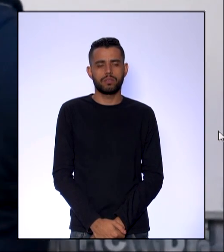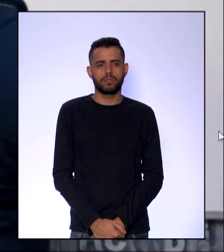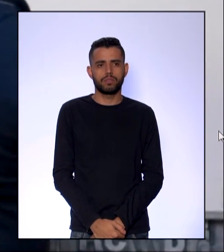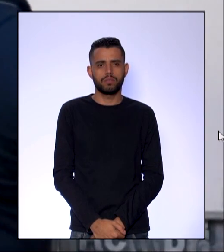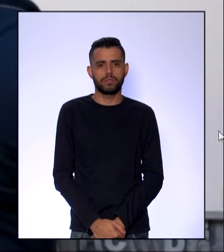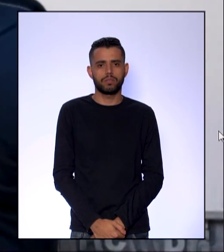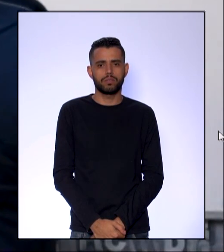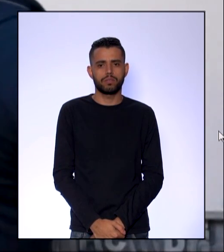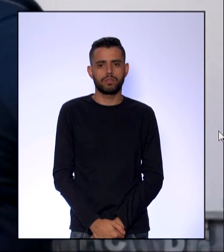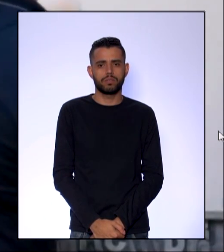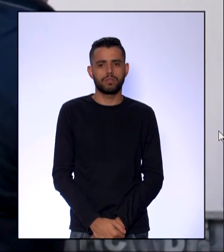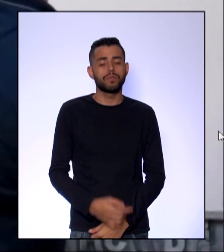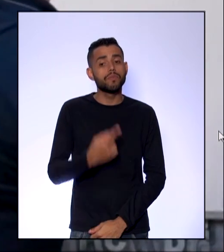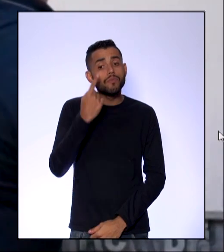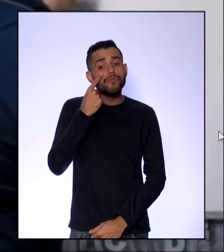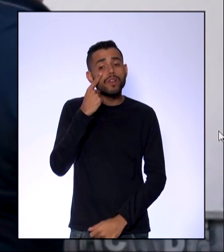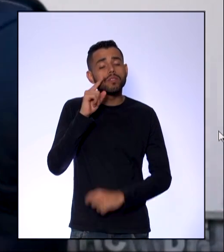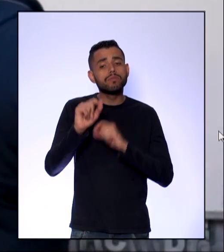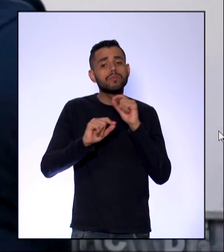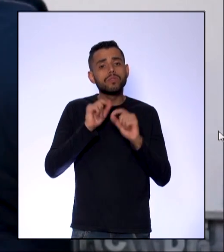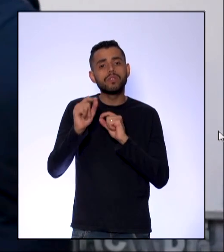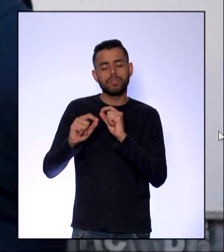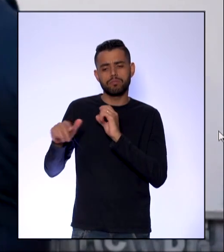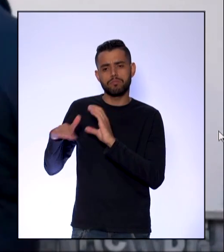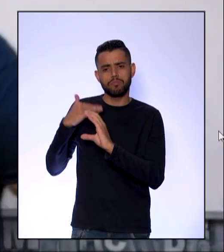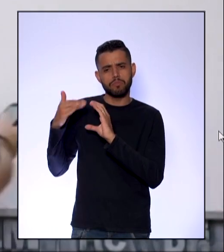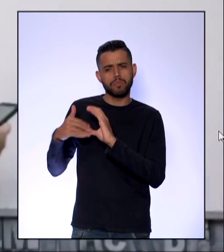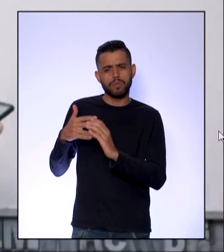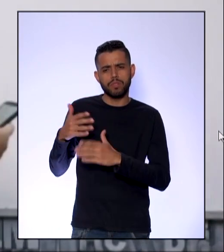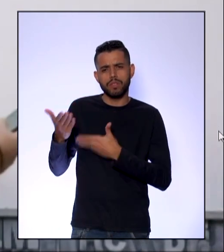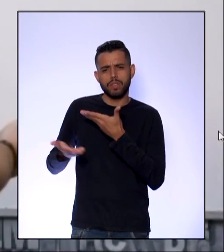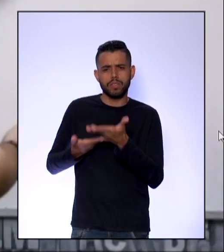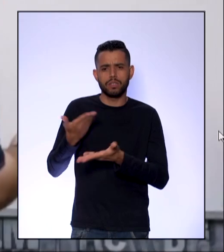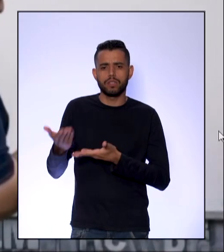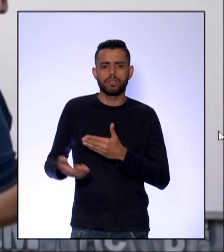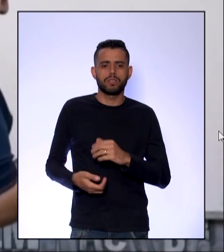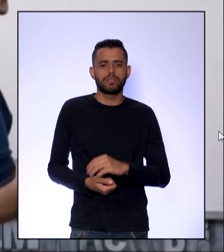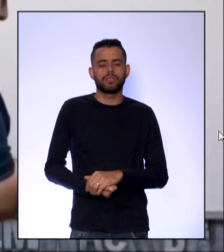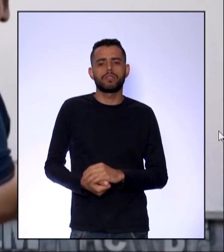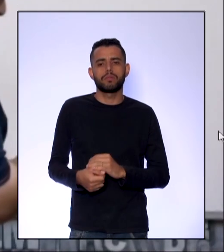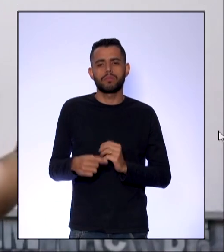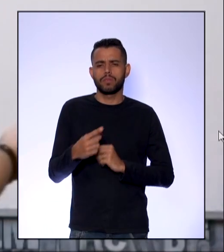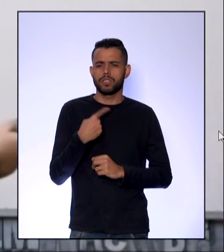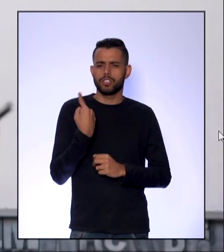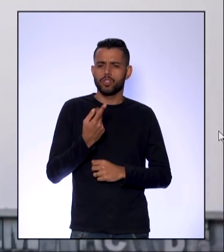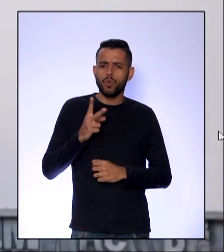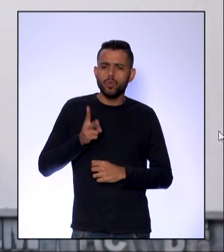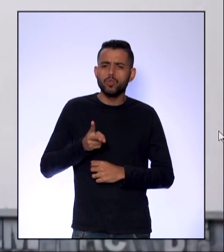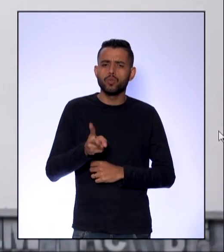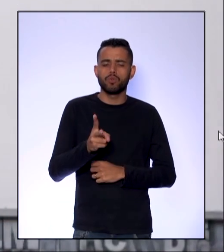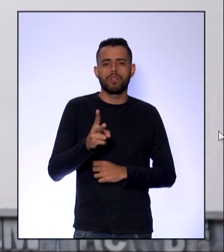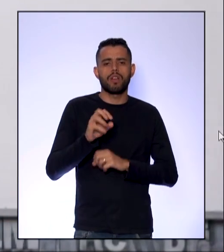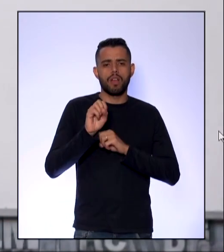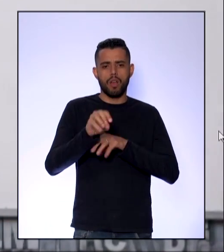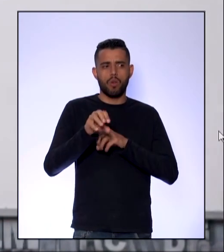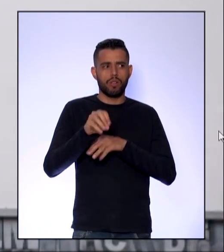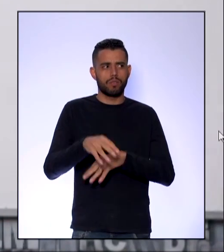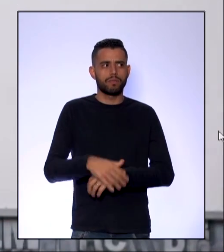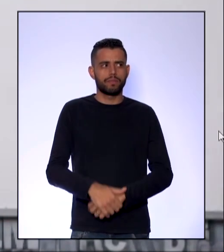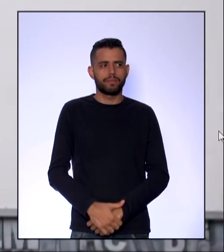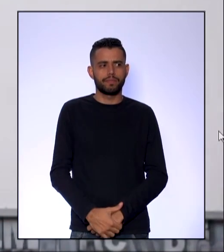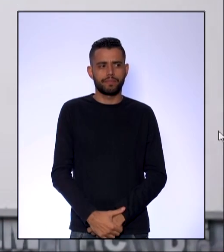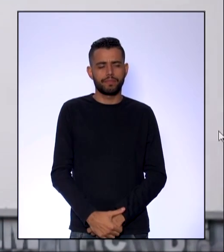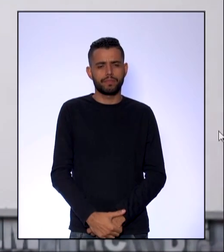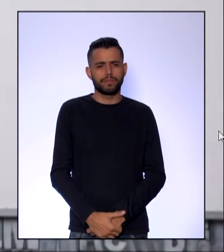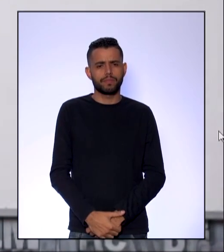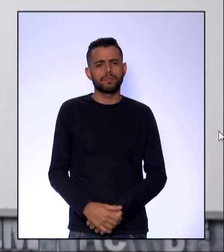Vamos ver aqui o que nós temos de interação para a gente dar sequência aos trabalhos.